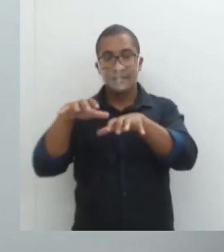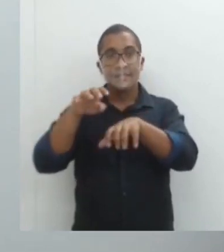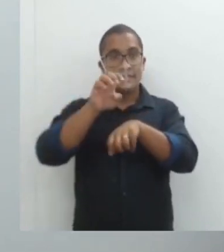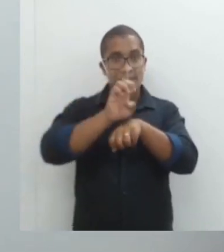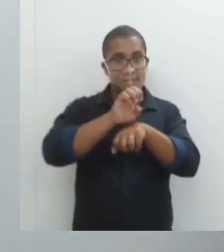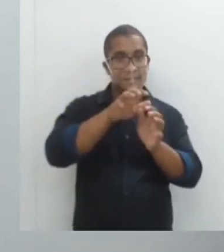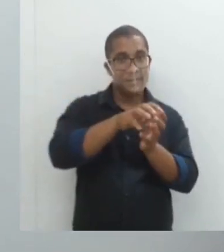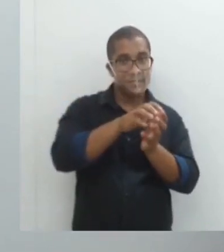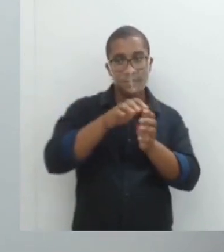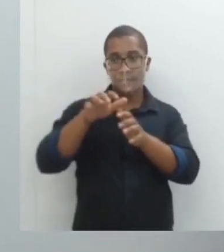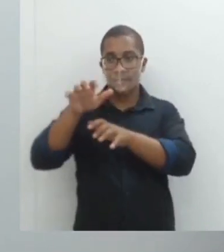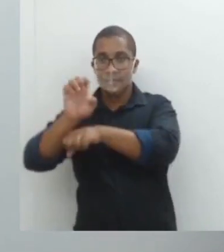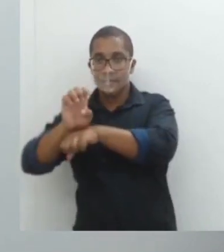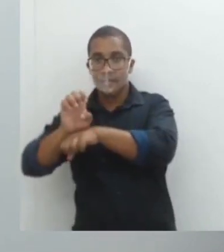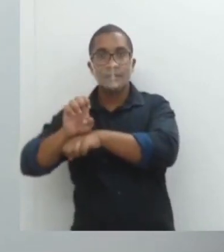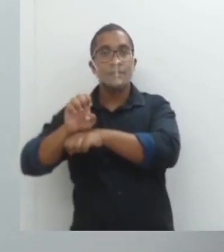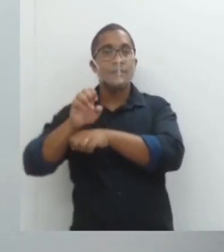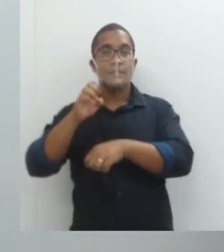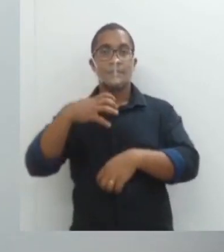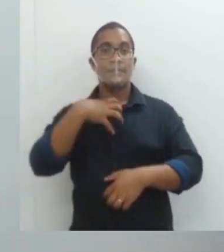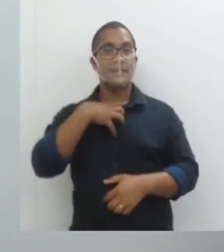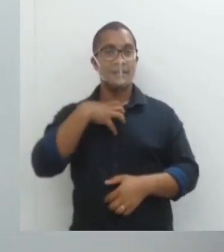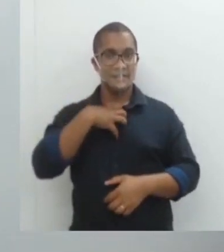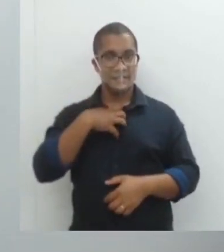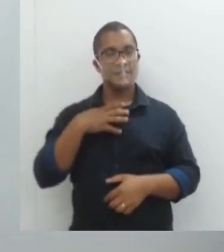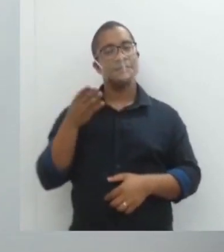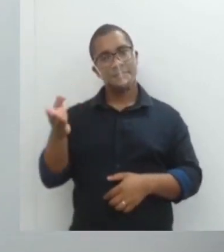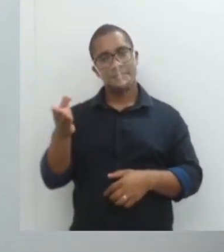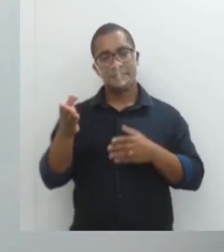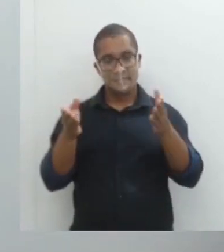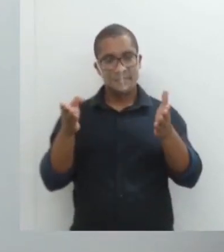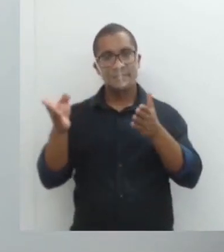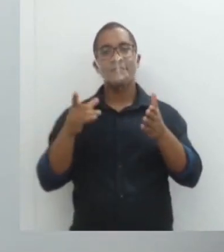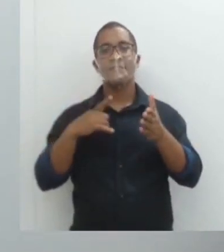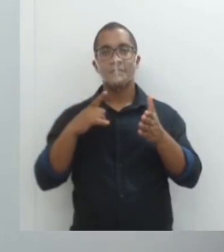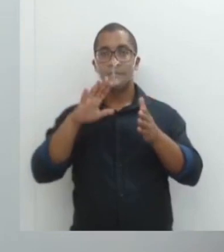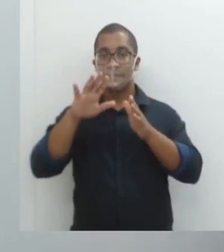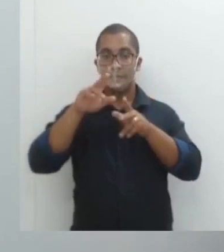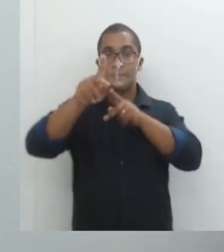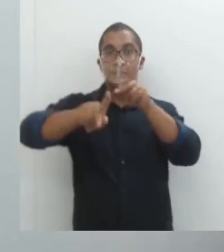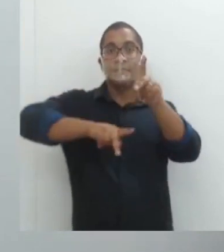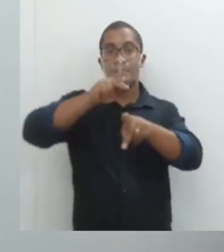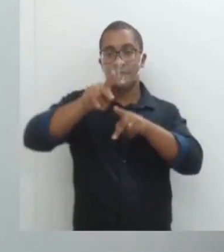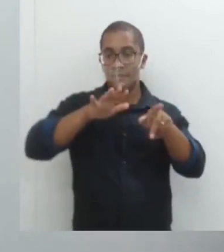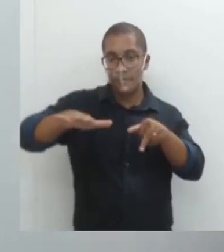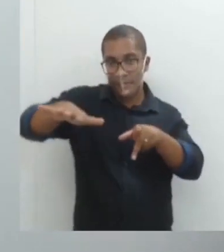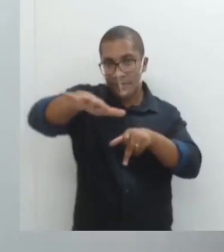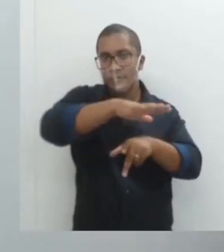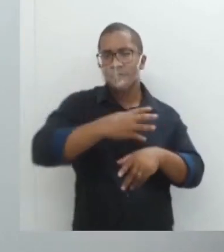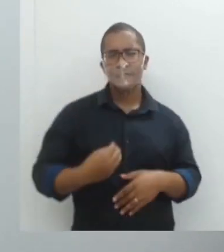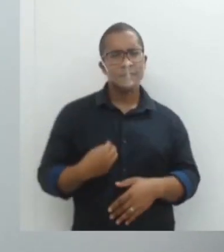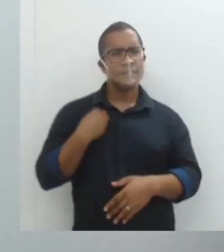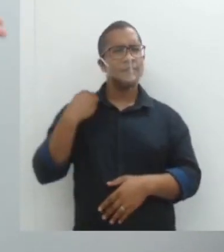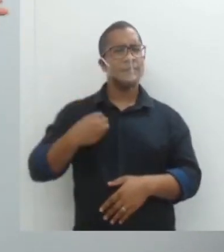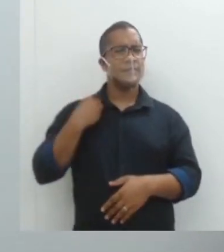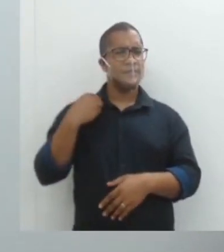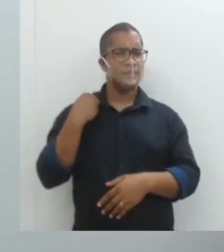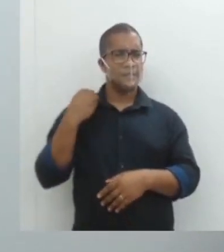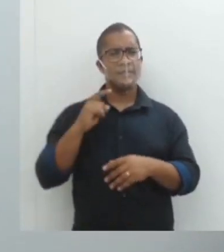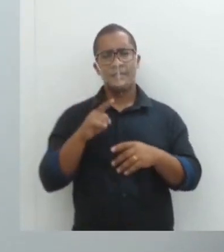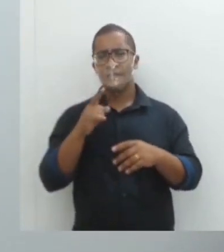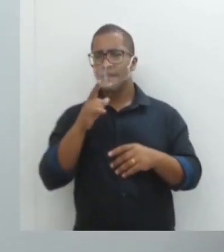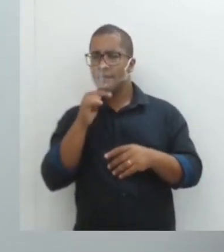pedacinho da Bahia, tá certo? Mas vejam que são povos que habitam ali, já perto do Rio